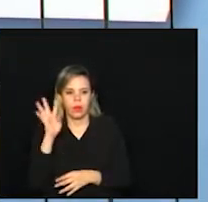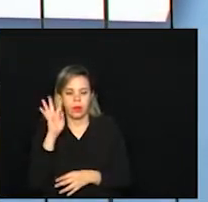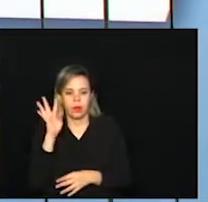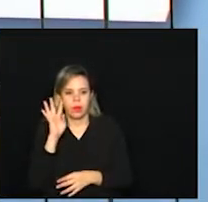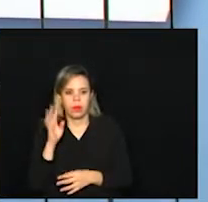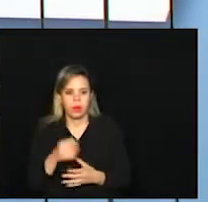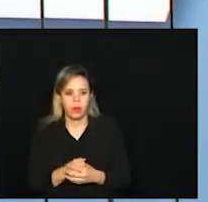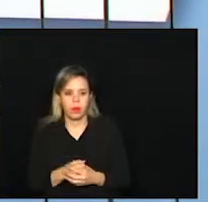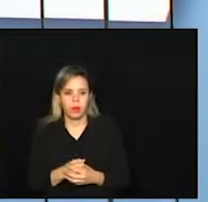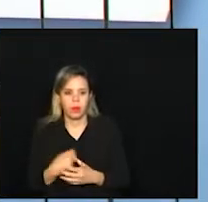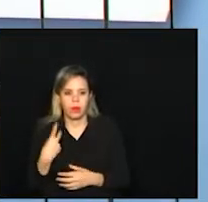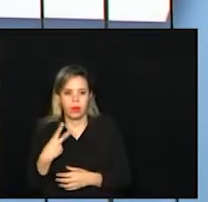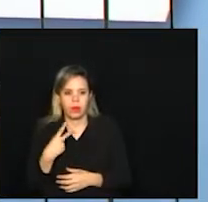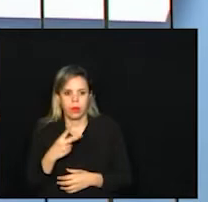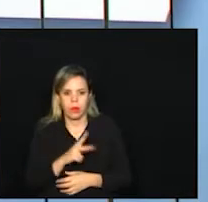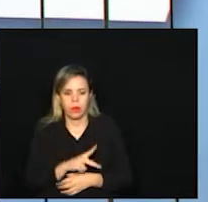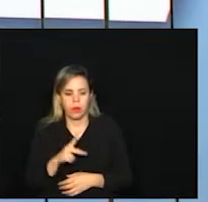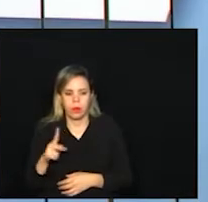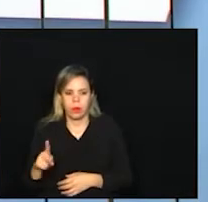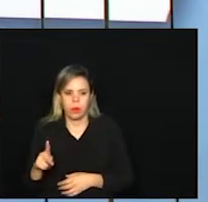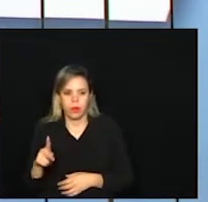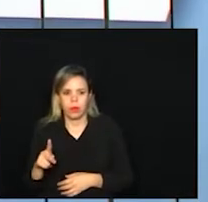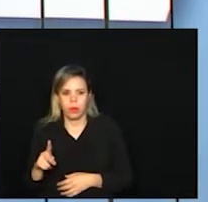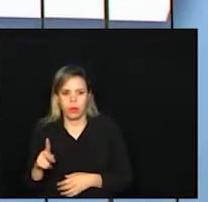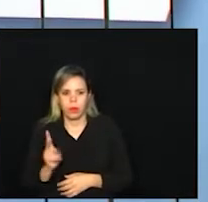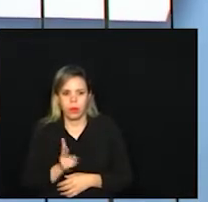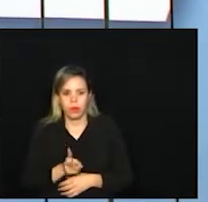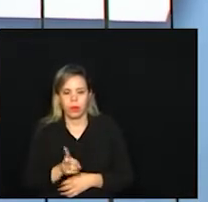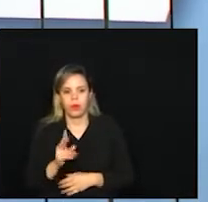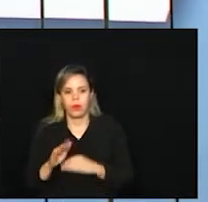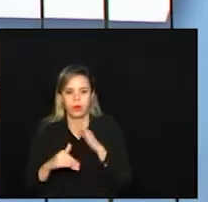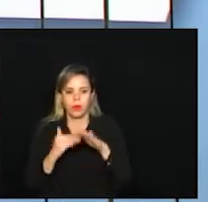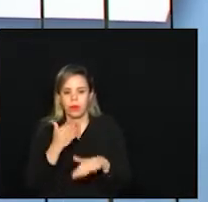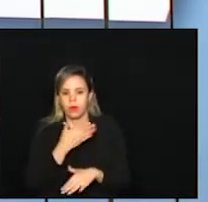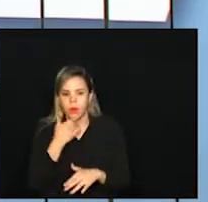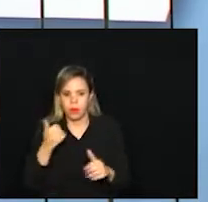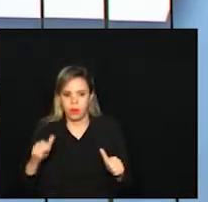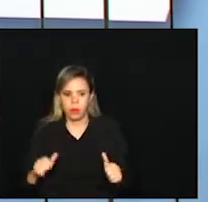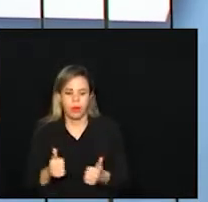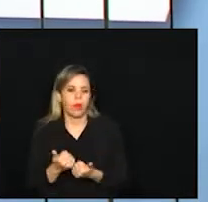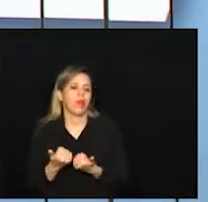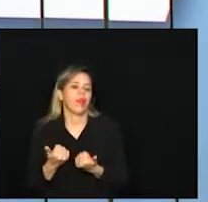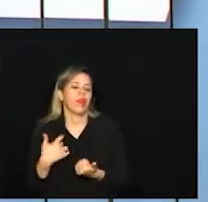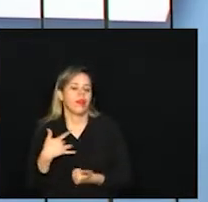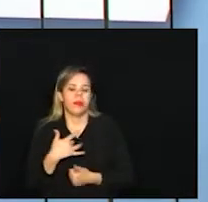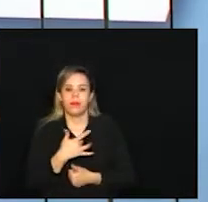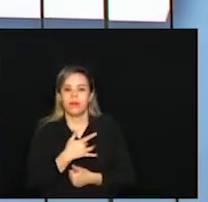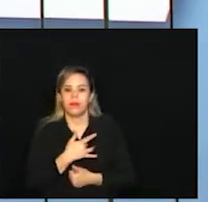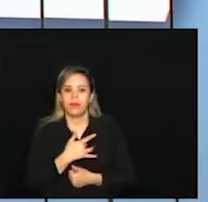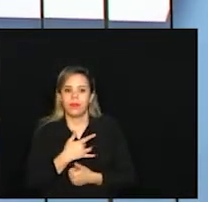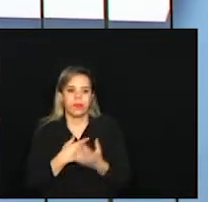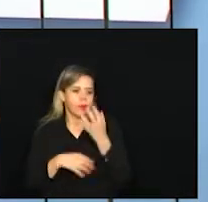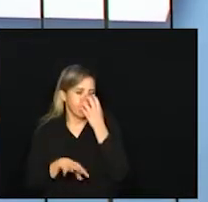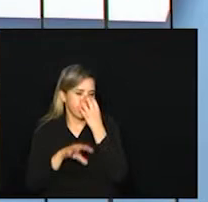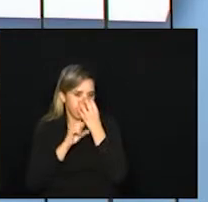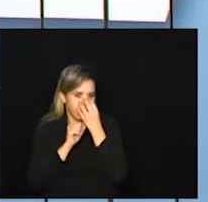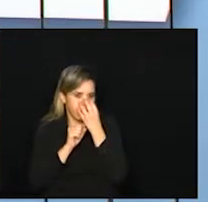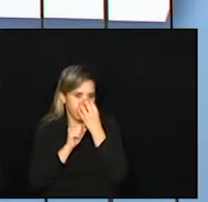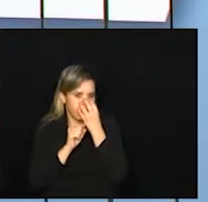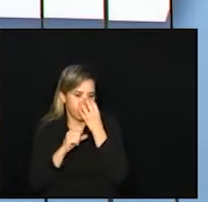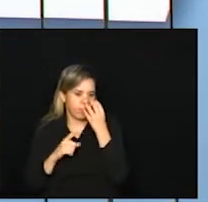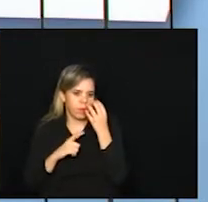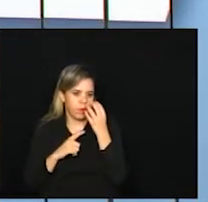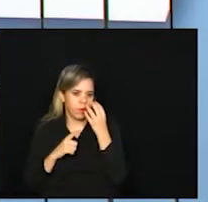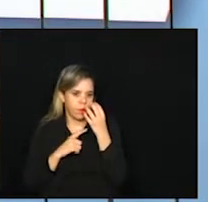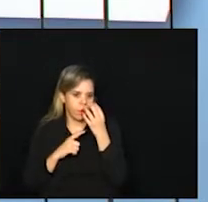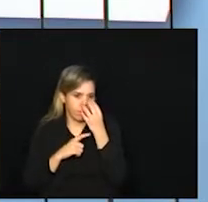quarta-feira o vereador Professor Alberto segue evoluindo positivamente a dependência de oxigênio por